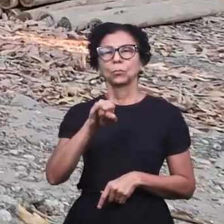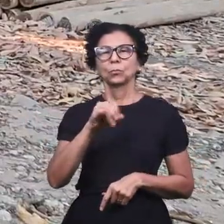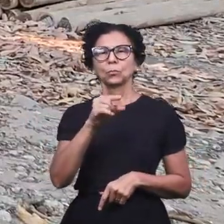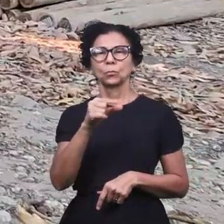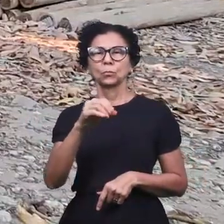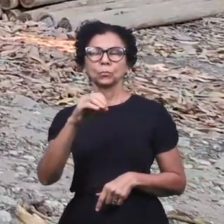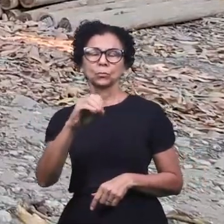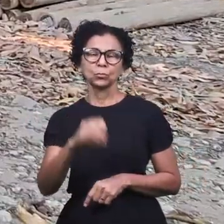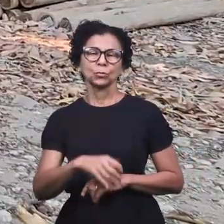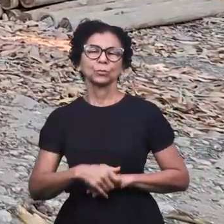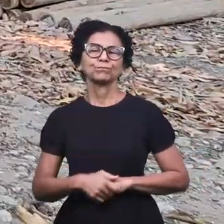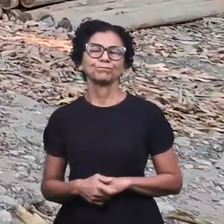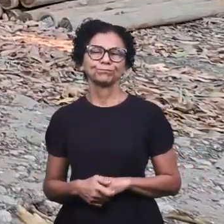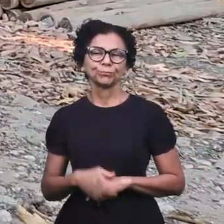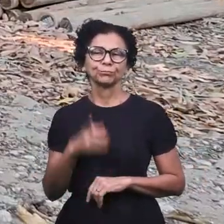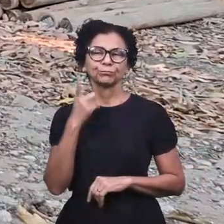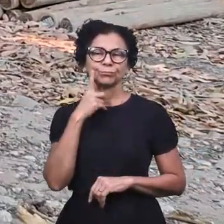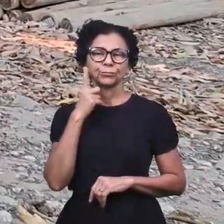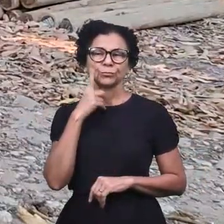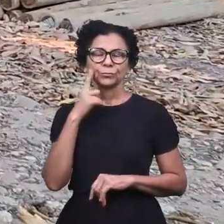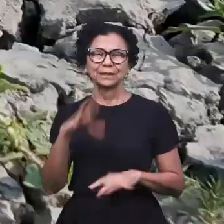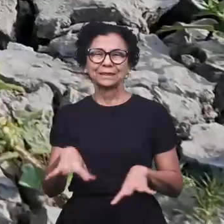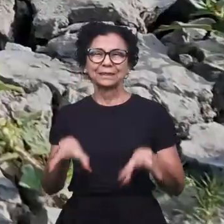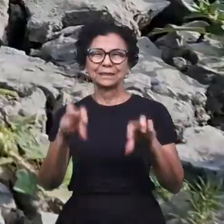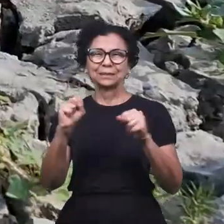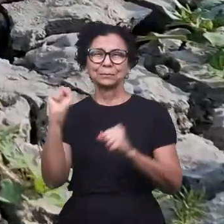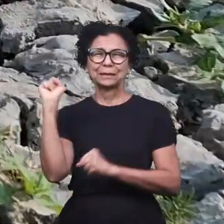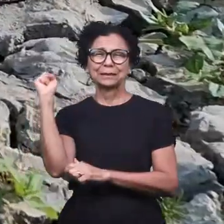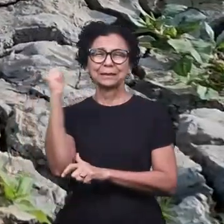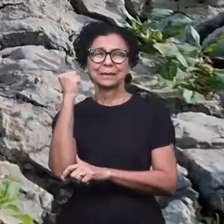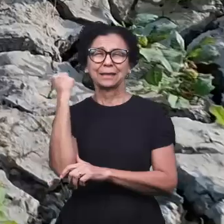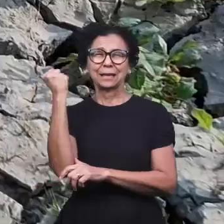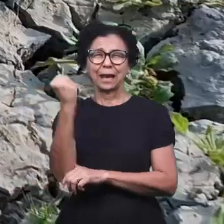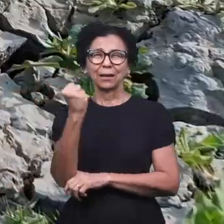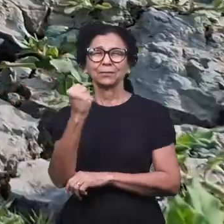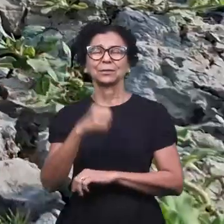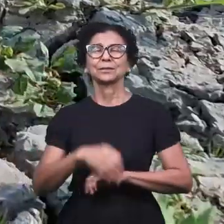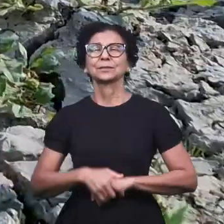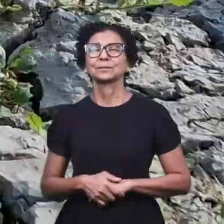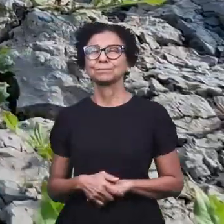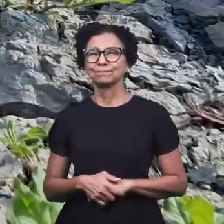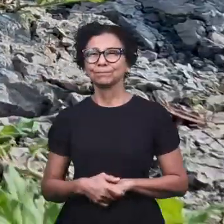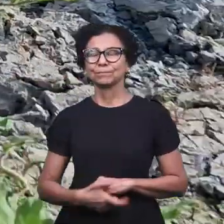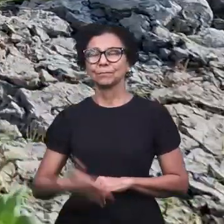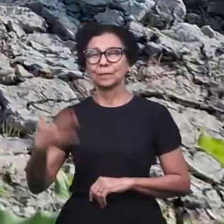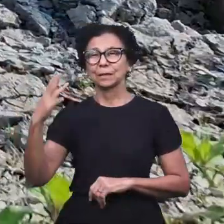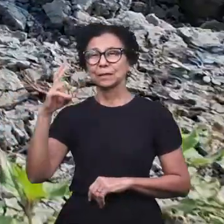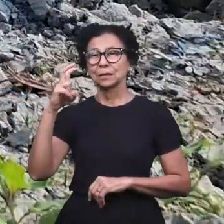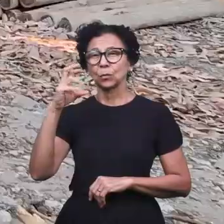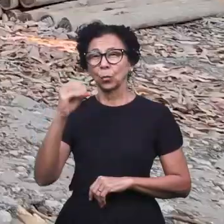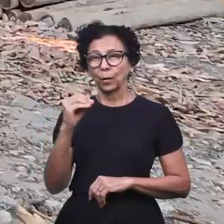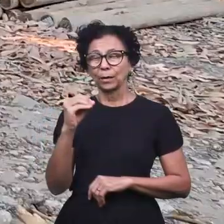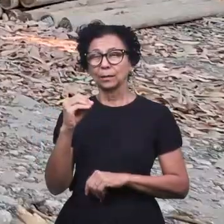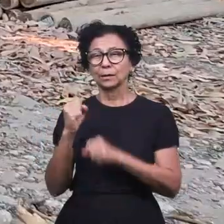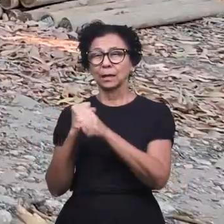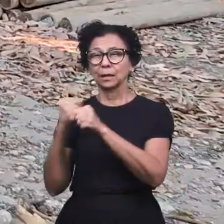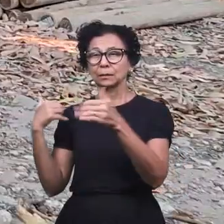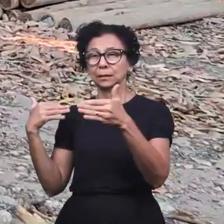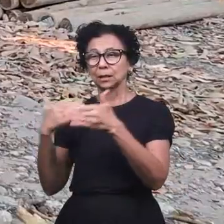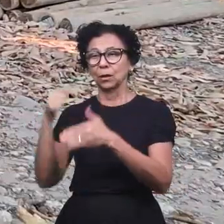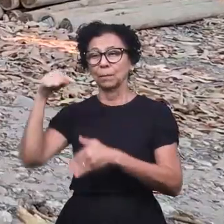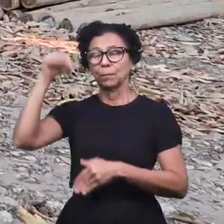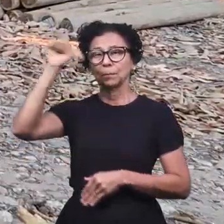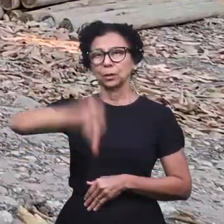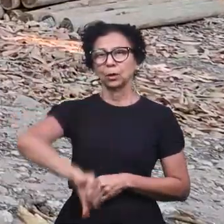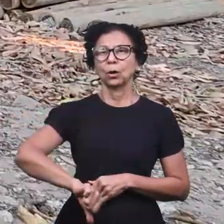que apresenta esta seca como a mais grave do período de mais de 50 anos que vive ali. Olha, aqui nessa